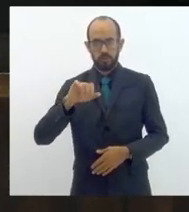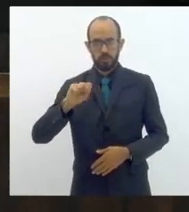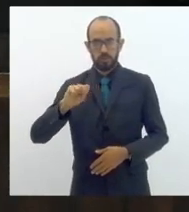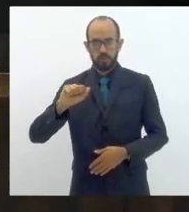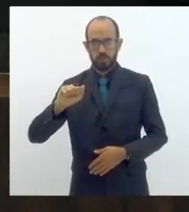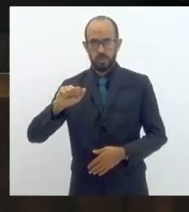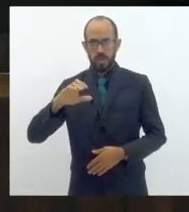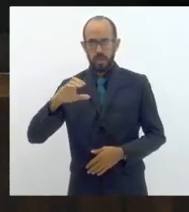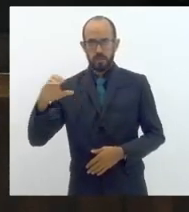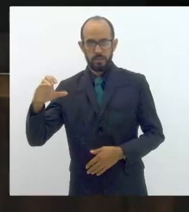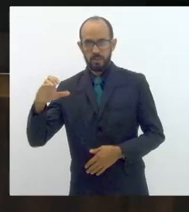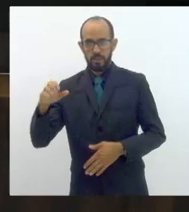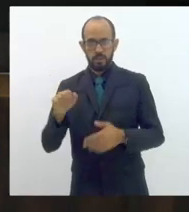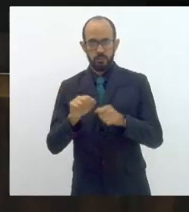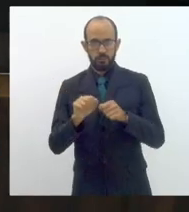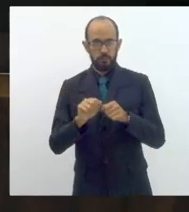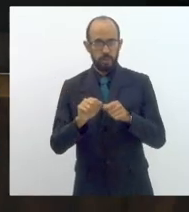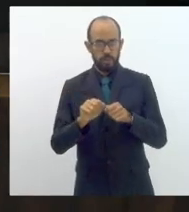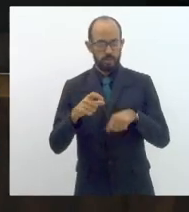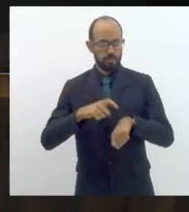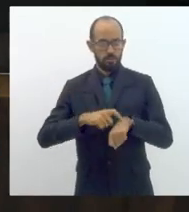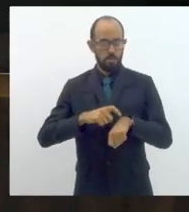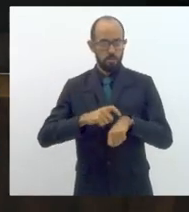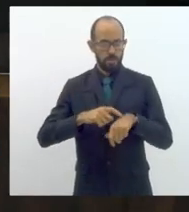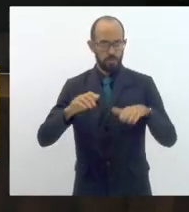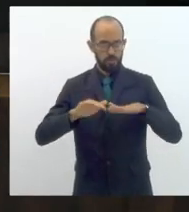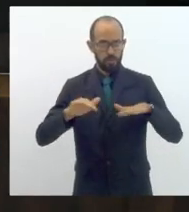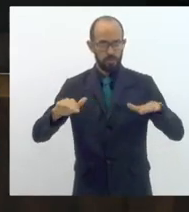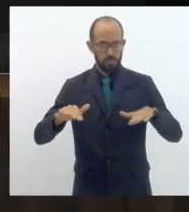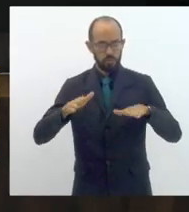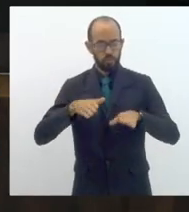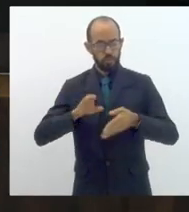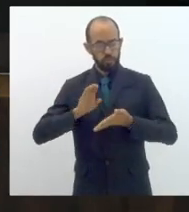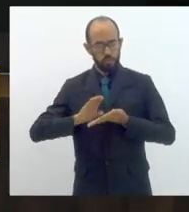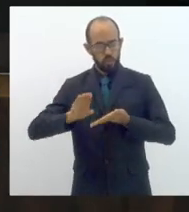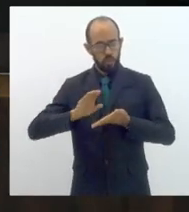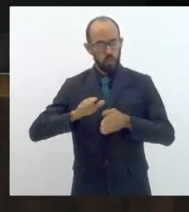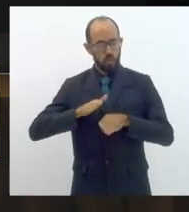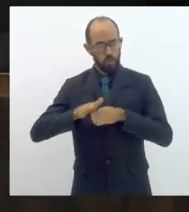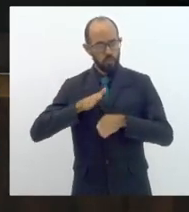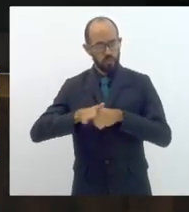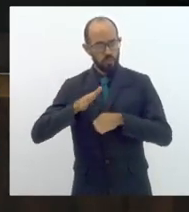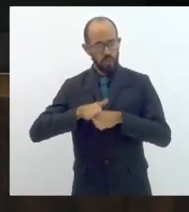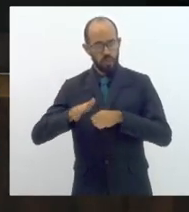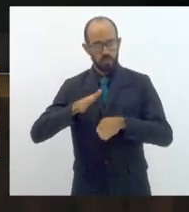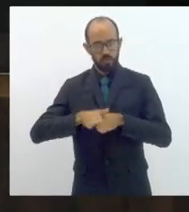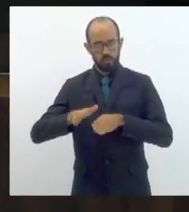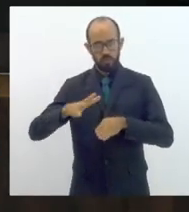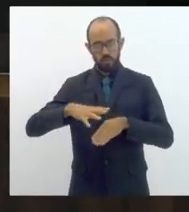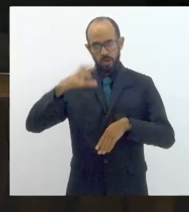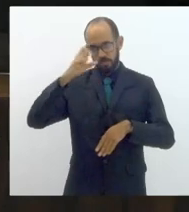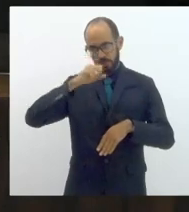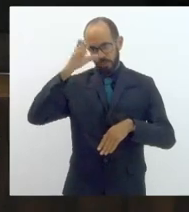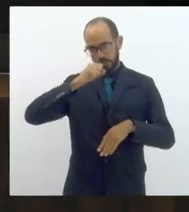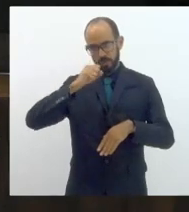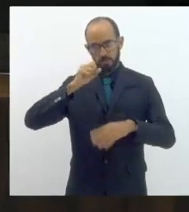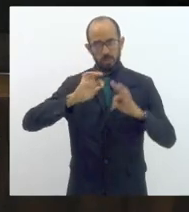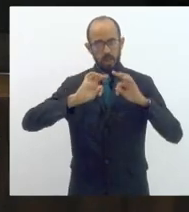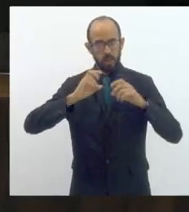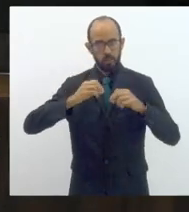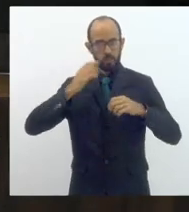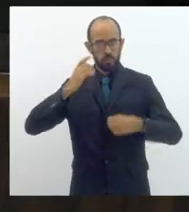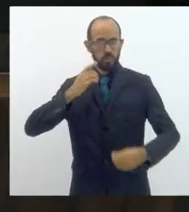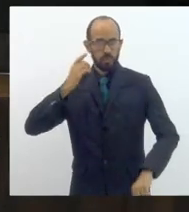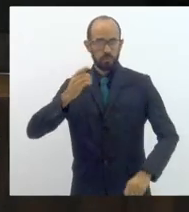mesa bem próspero, com bastante conselhos, com bastante aprendizados para os nossos parlamentares